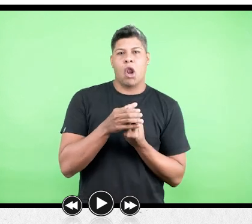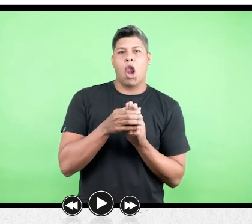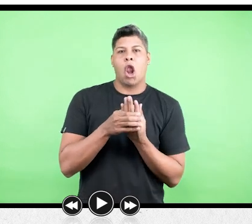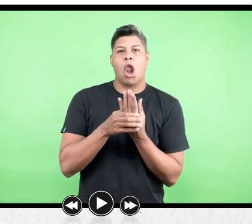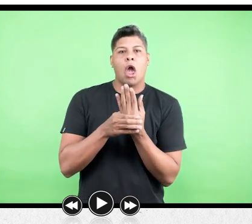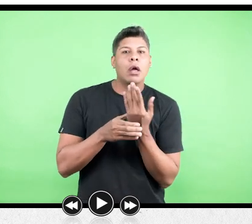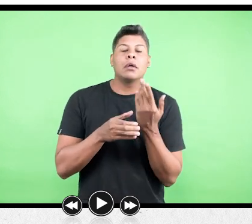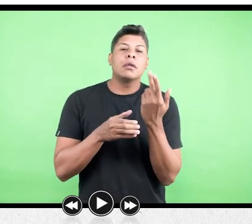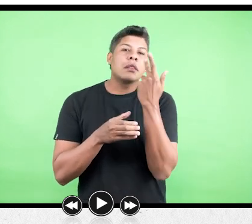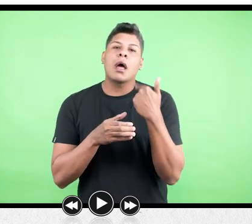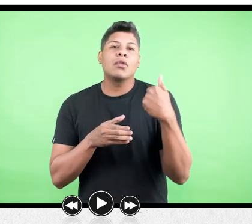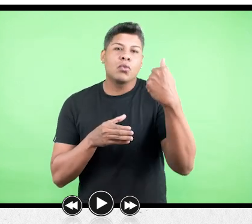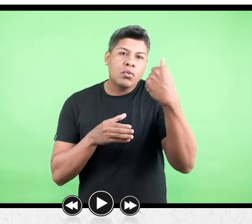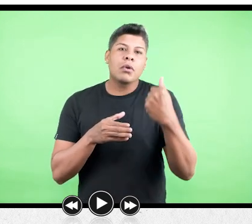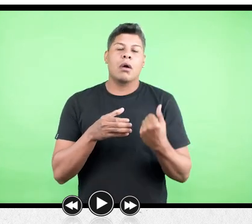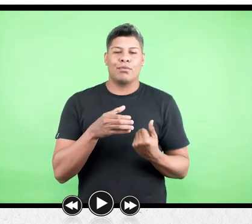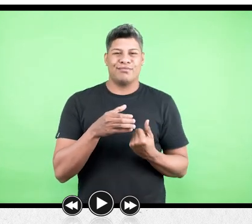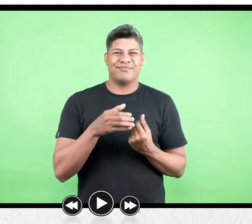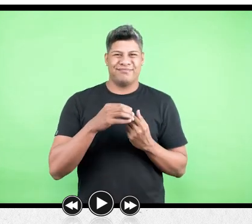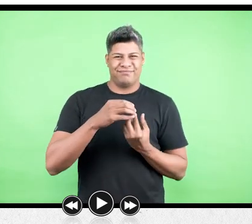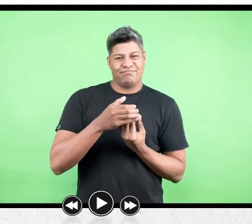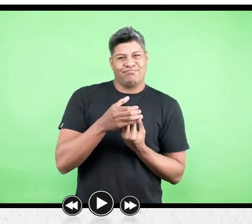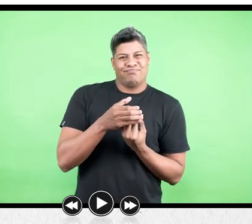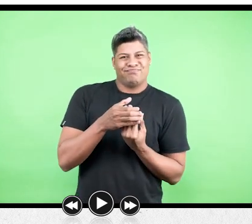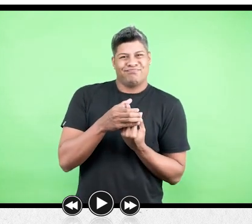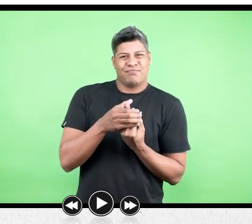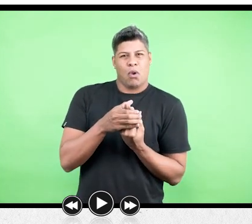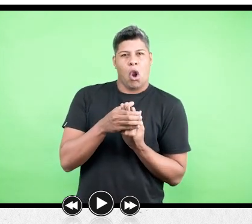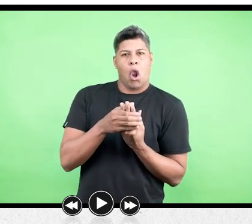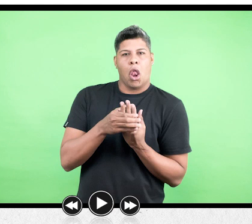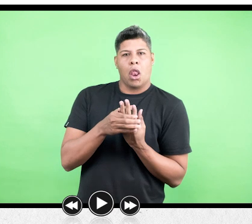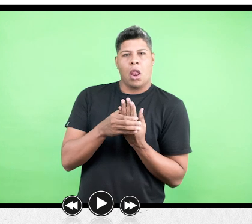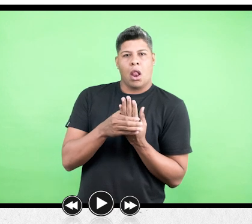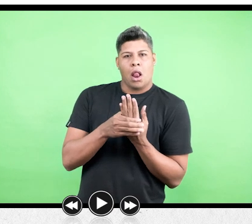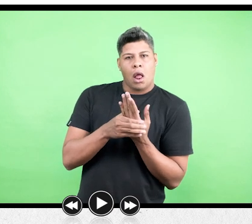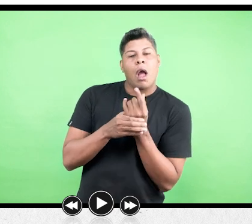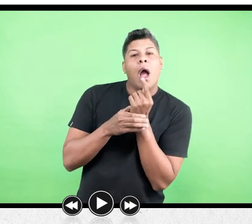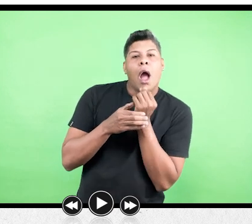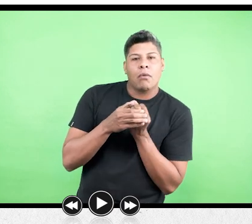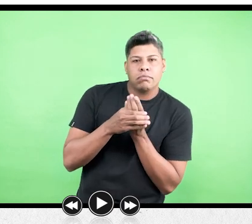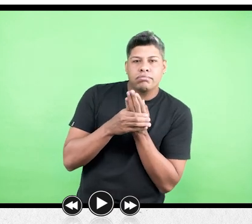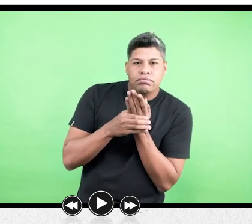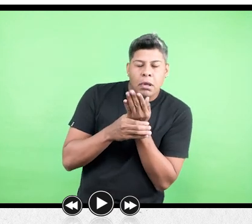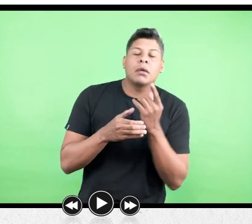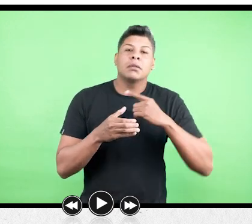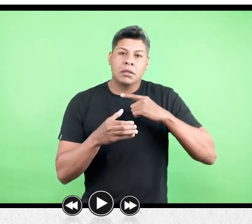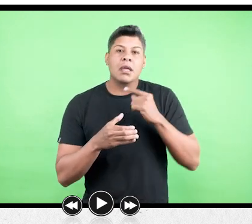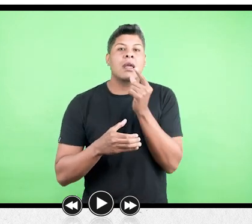É onde o lençol freático está muito perto e alcança a superfície do solo. E aí a gente acaba tendo essa